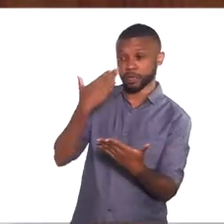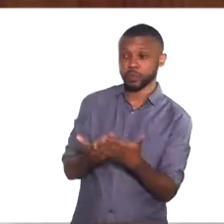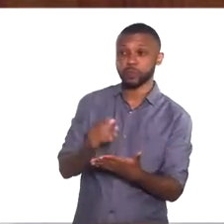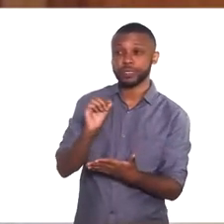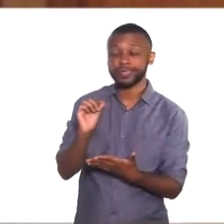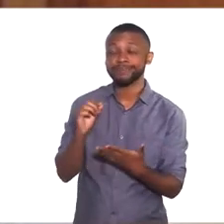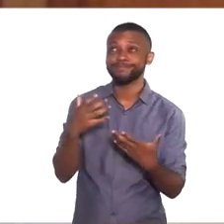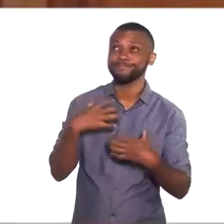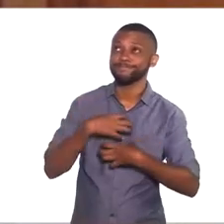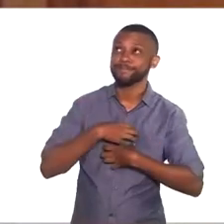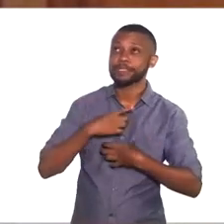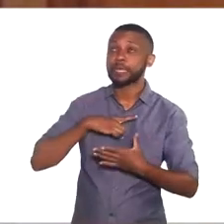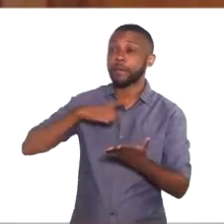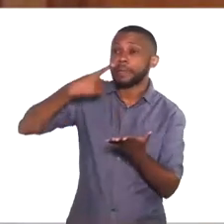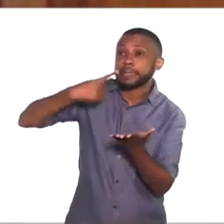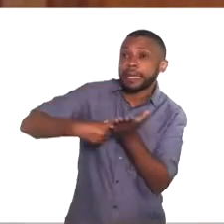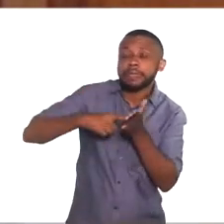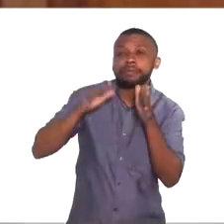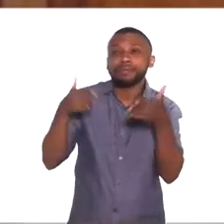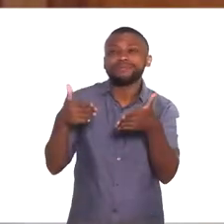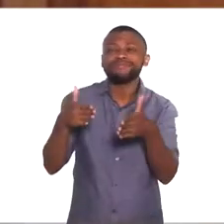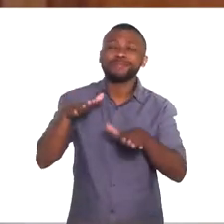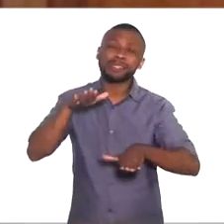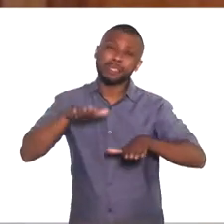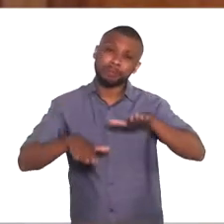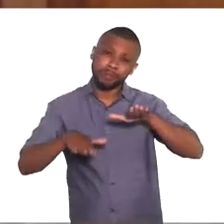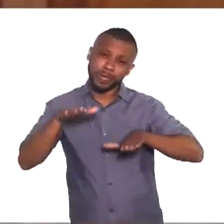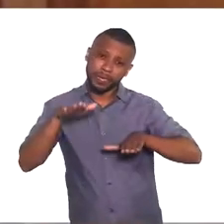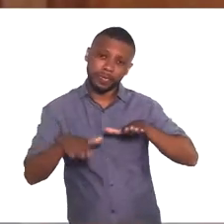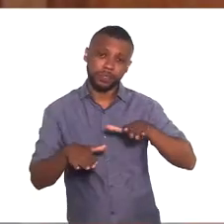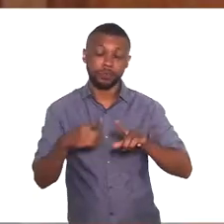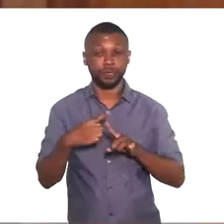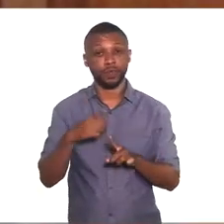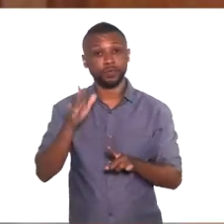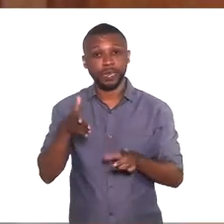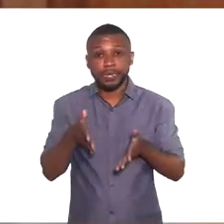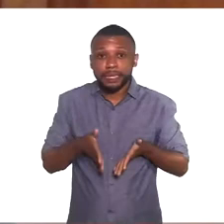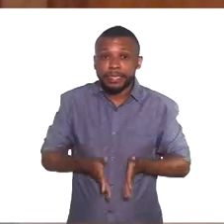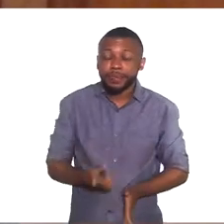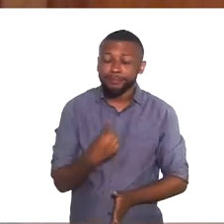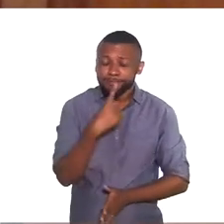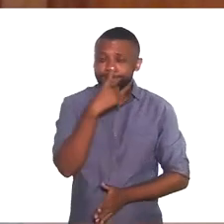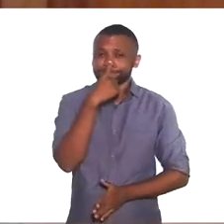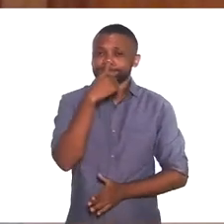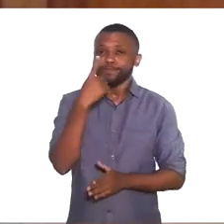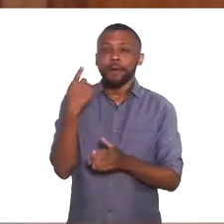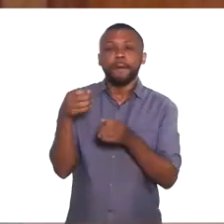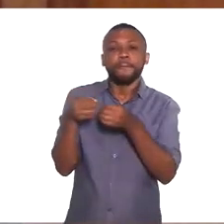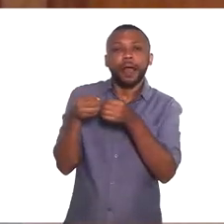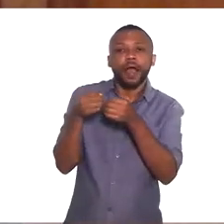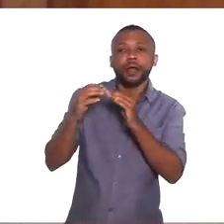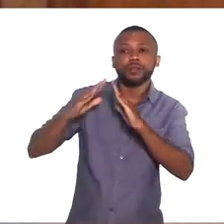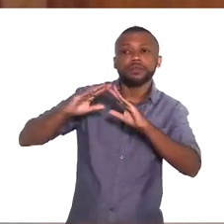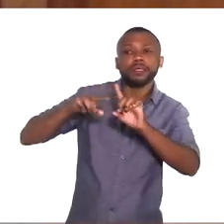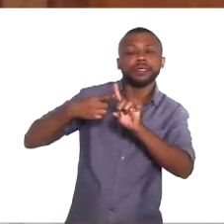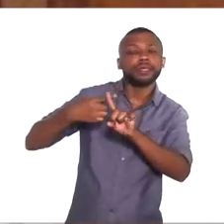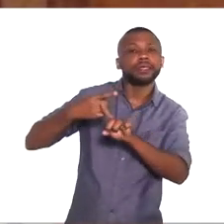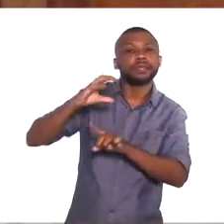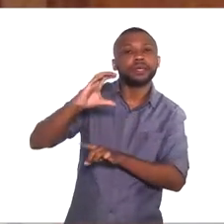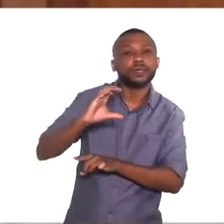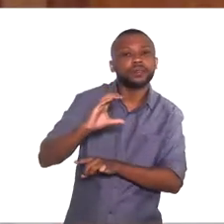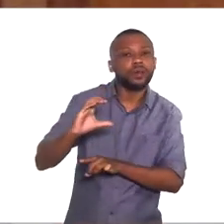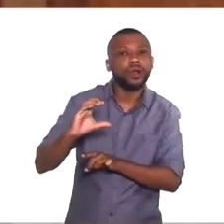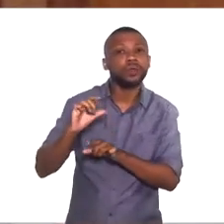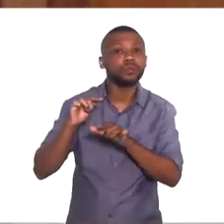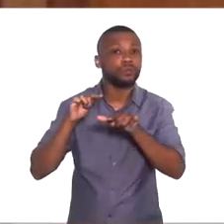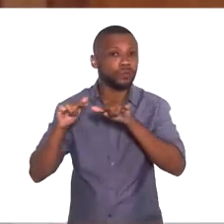e eu creio que dizer uma data específica é muito relativo porque eu já nasci muito próximo da